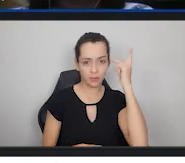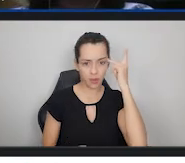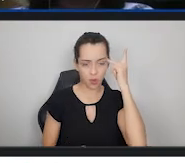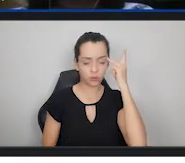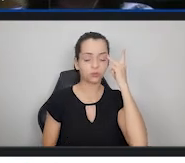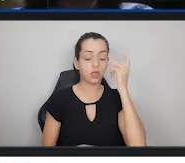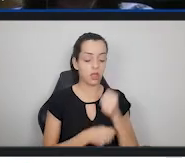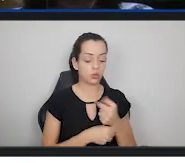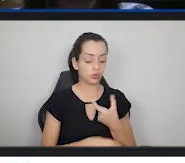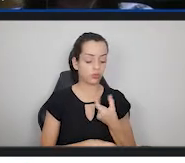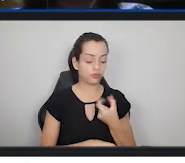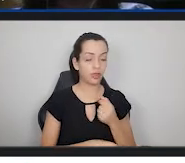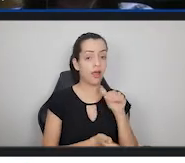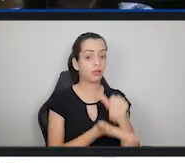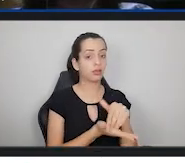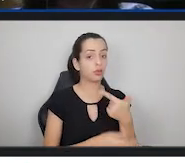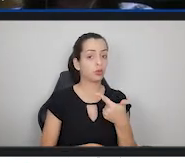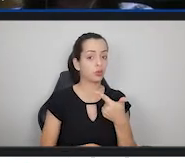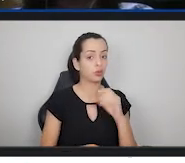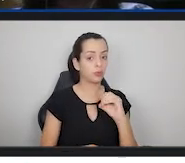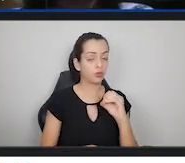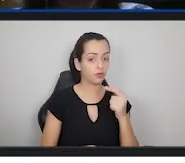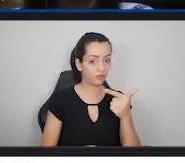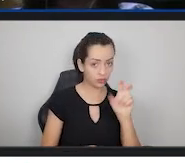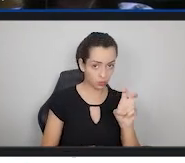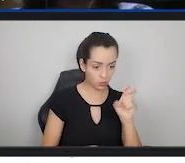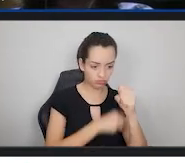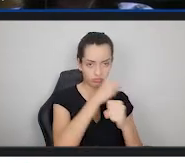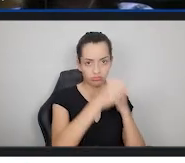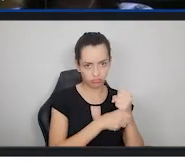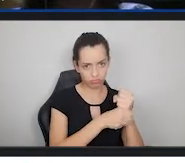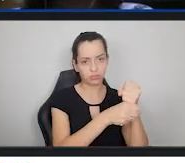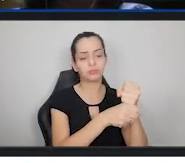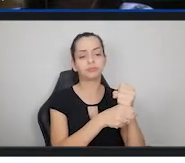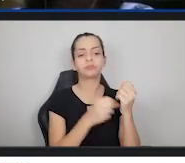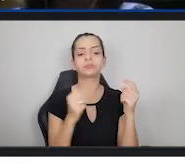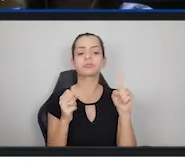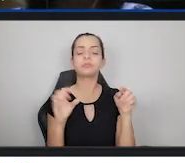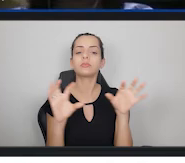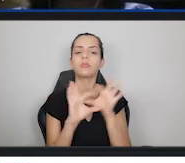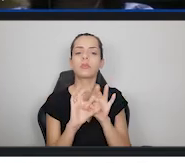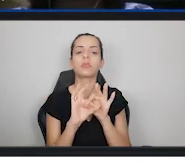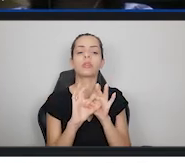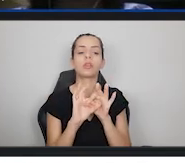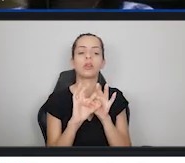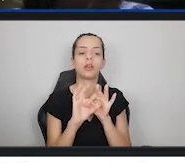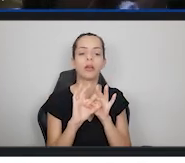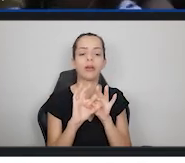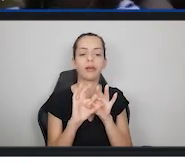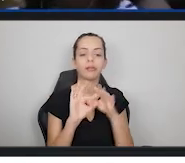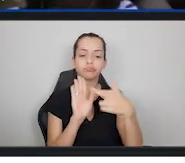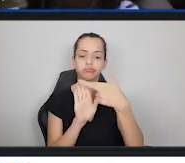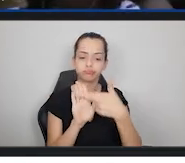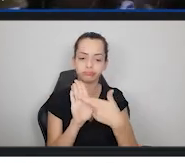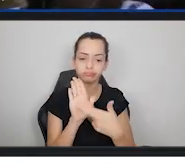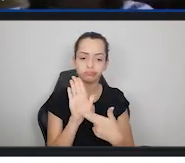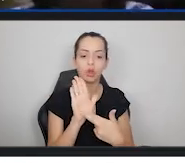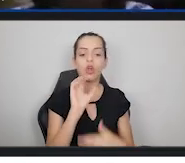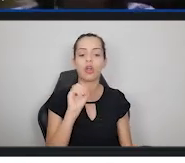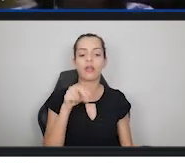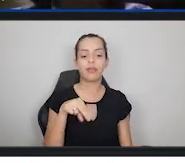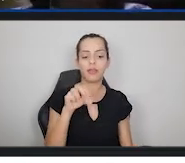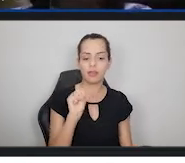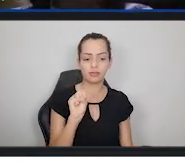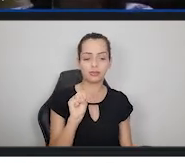9.200 quilômetros do 800 kV de Tocantins até São Paulo, vai permanecer em 2025. Isso eu tirei lá